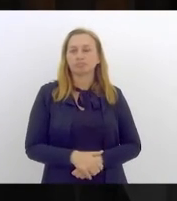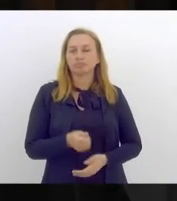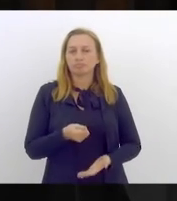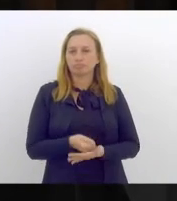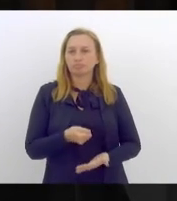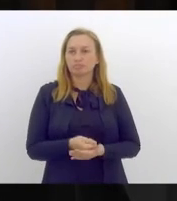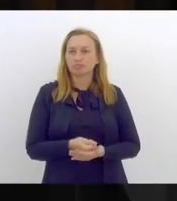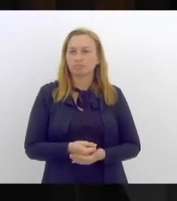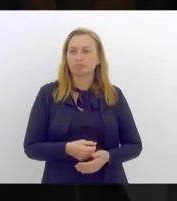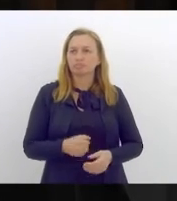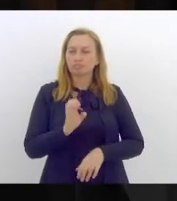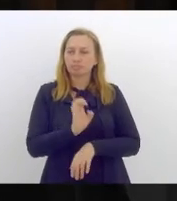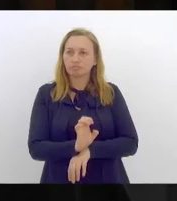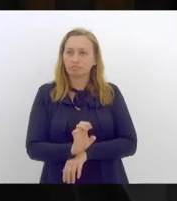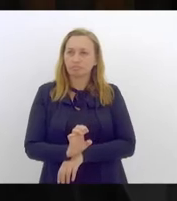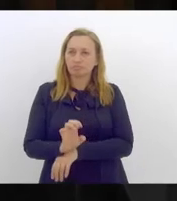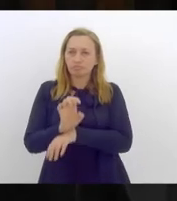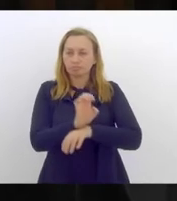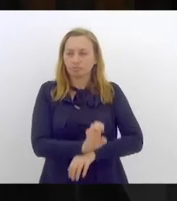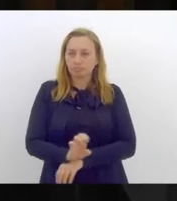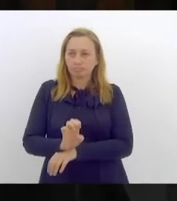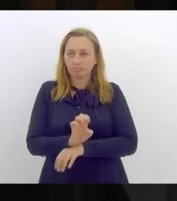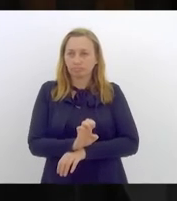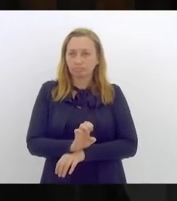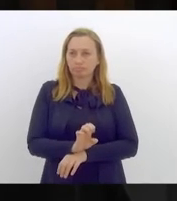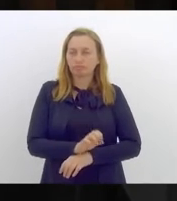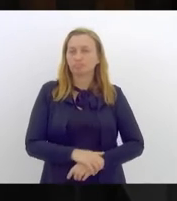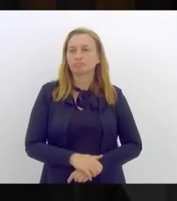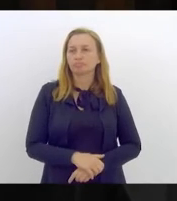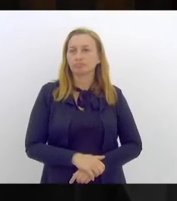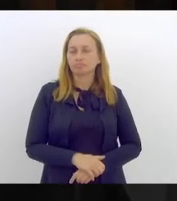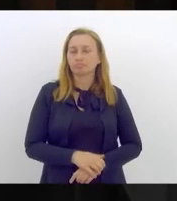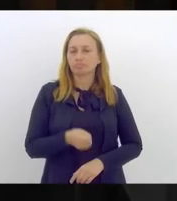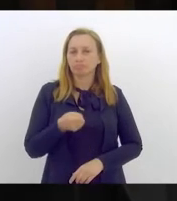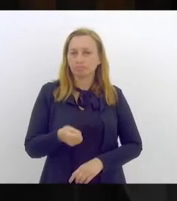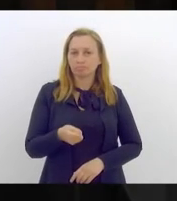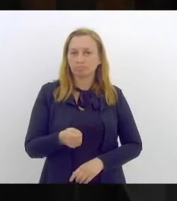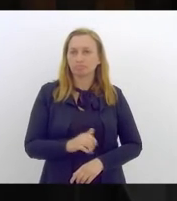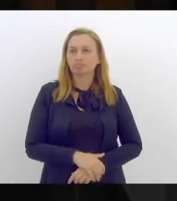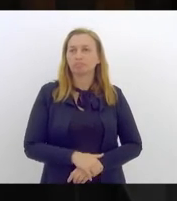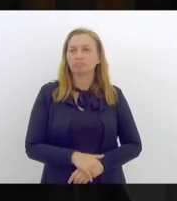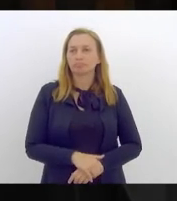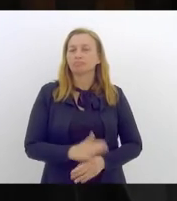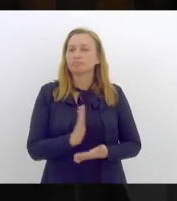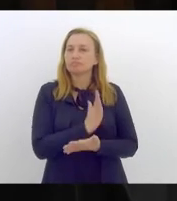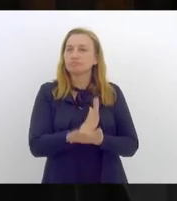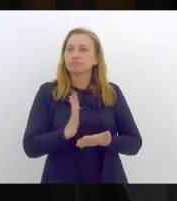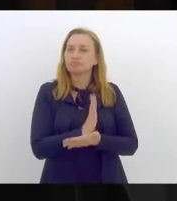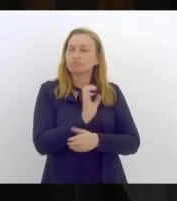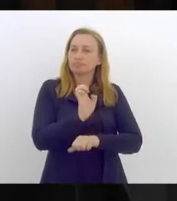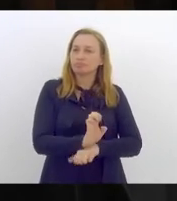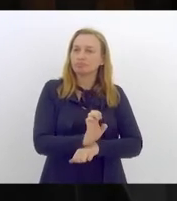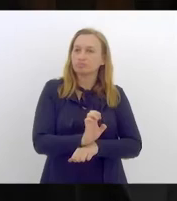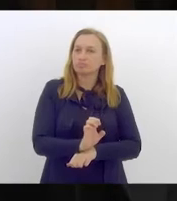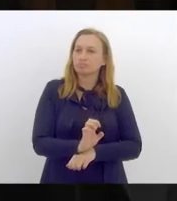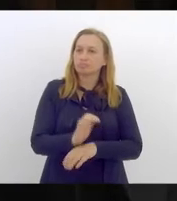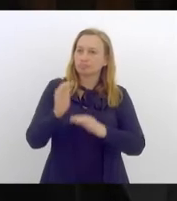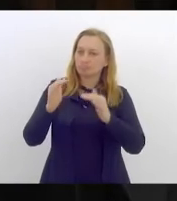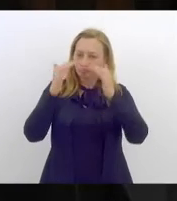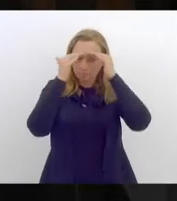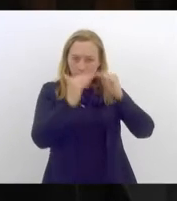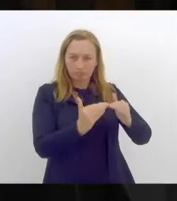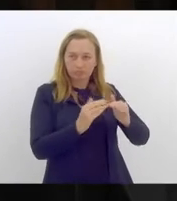obriga os estados, obriga não, impõe. Alguns estados se submetem, outros,